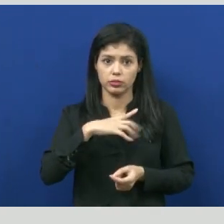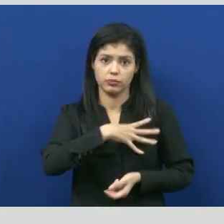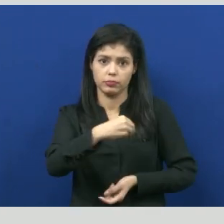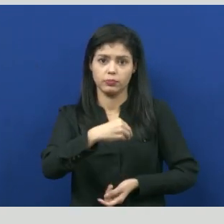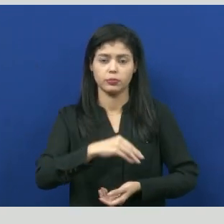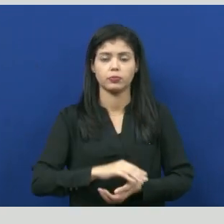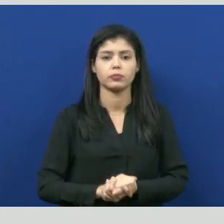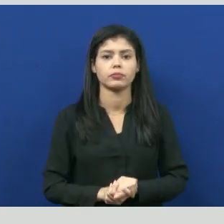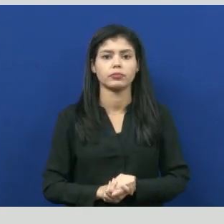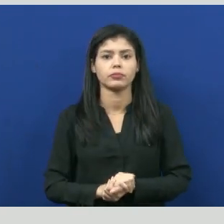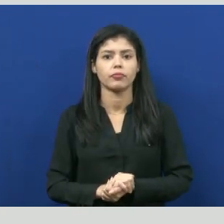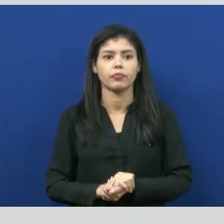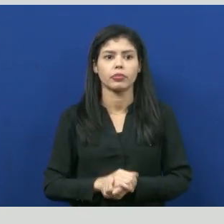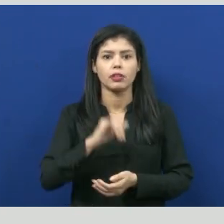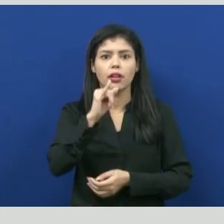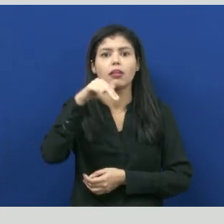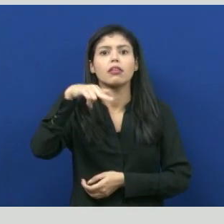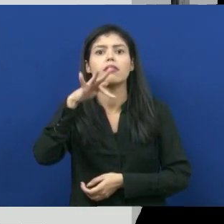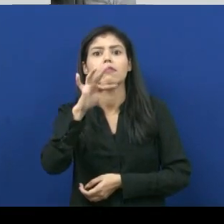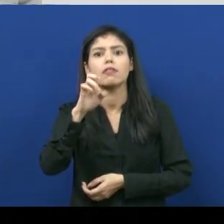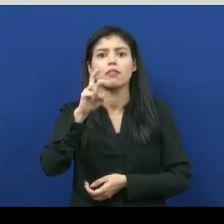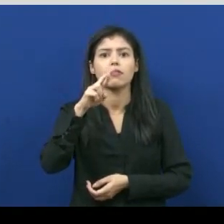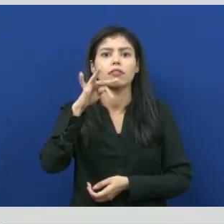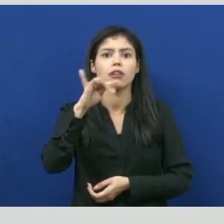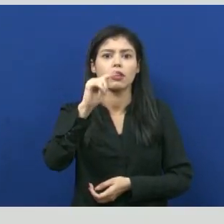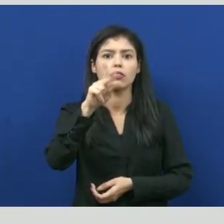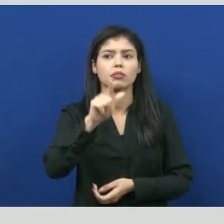filhos. Ele é infértil.